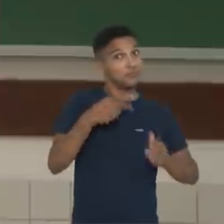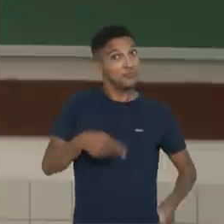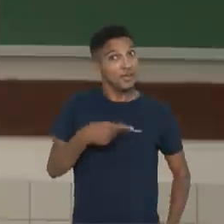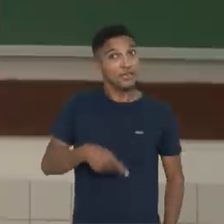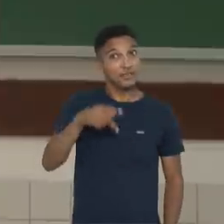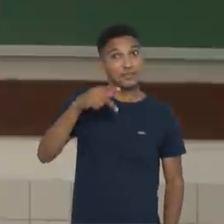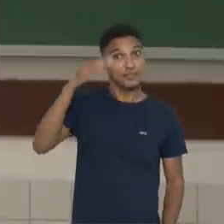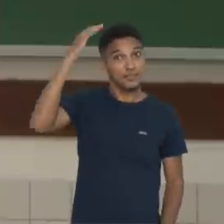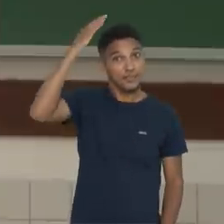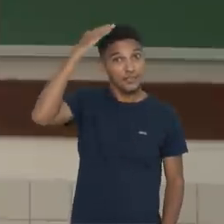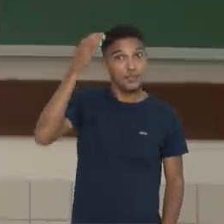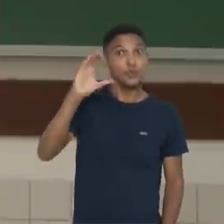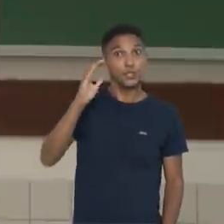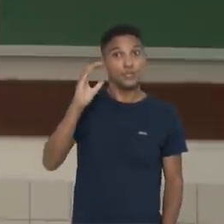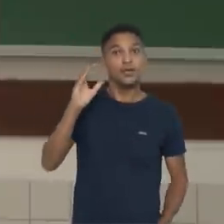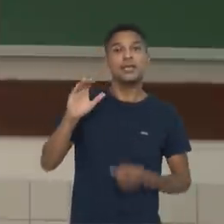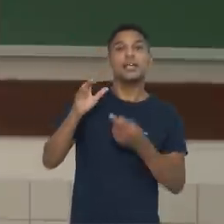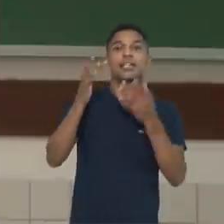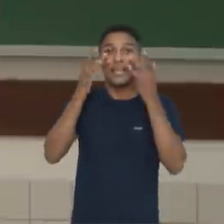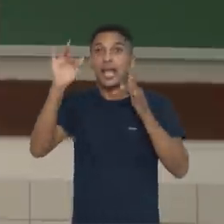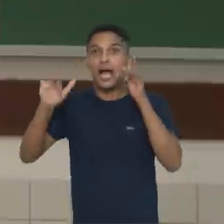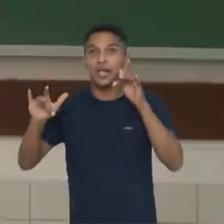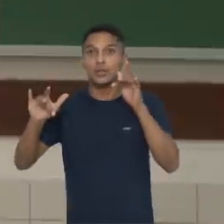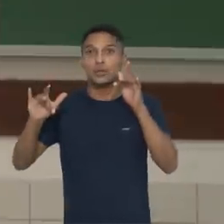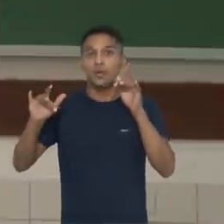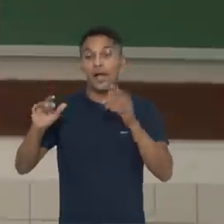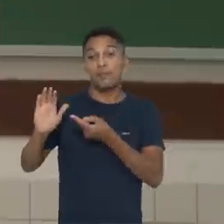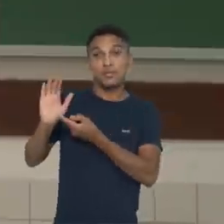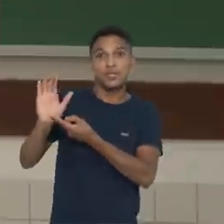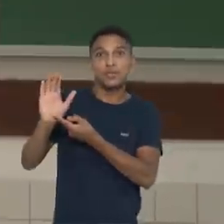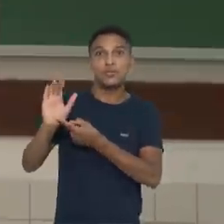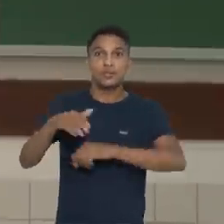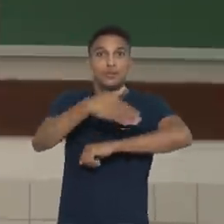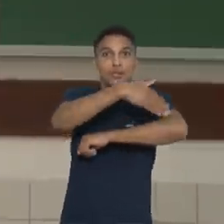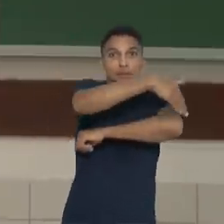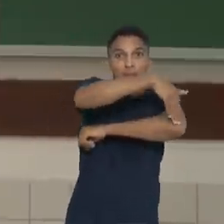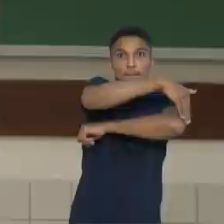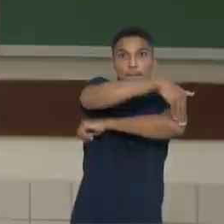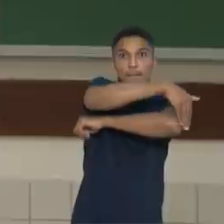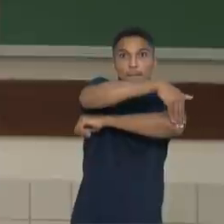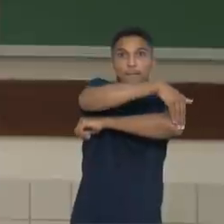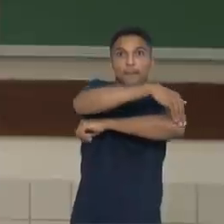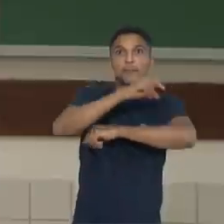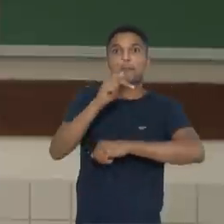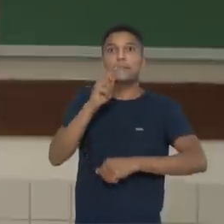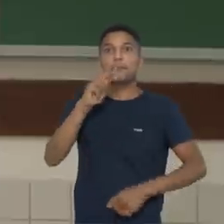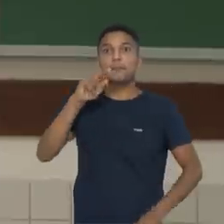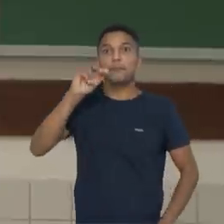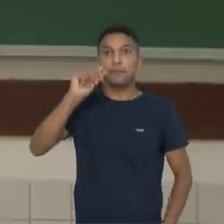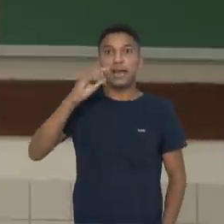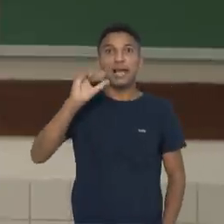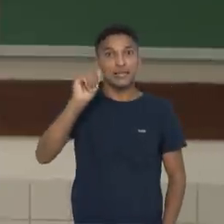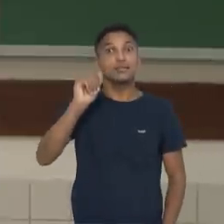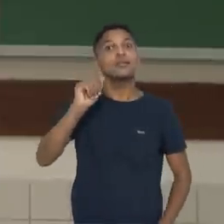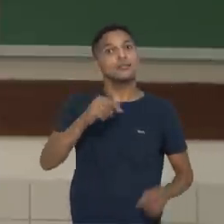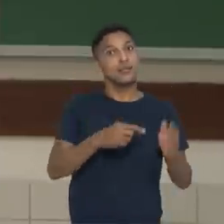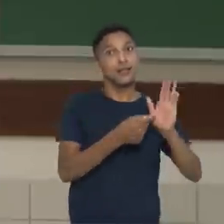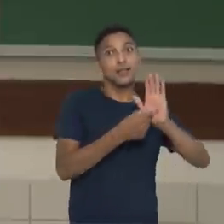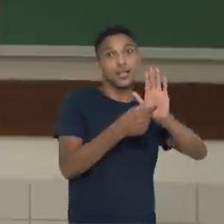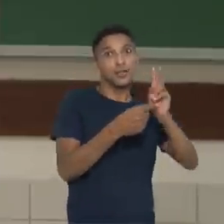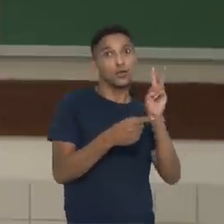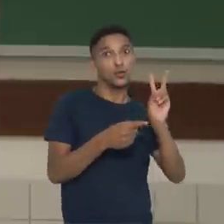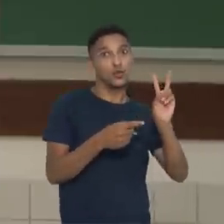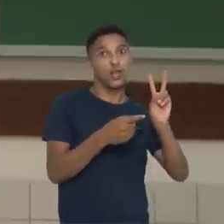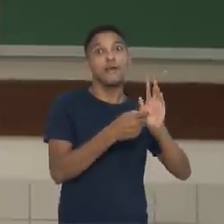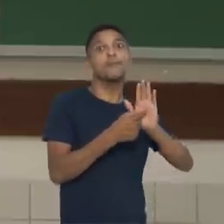eles se apresentam em teatros, se apresentam em praças. Também tem apresentações na internet deles, né, que eles